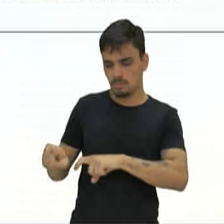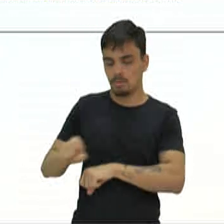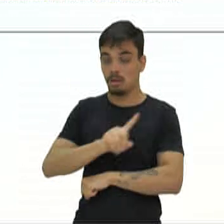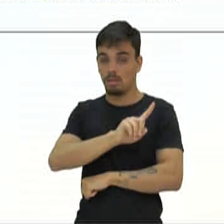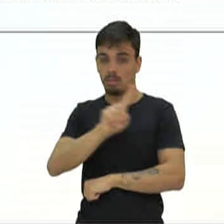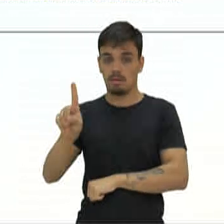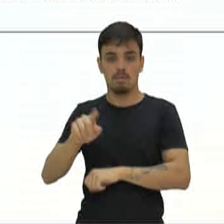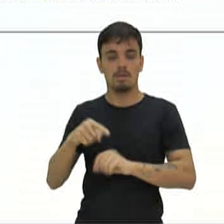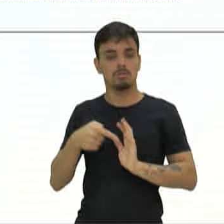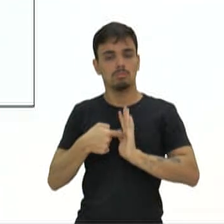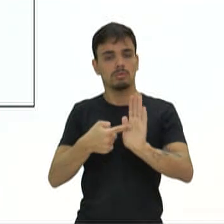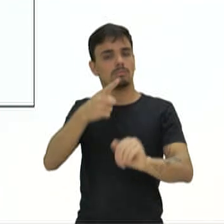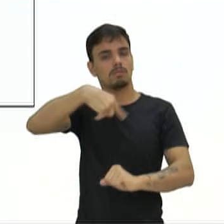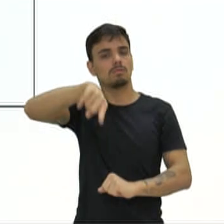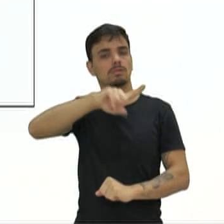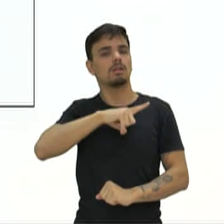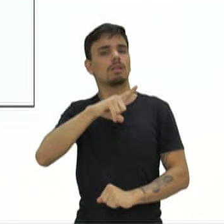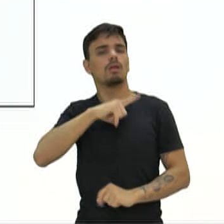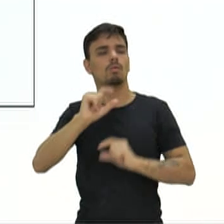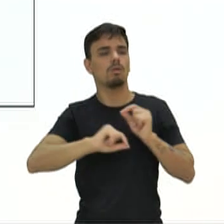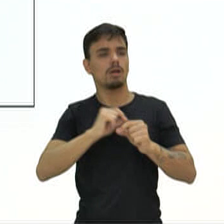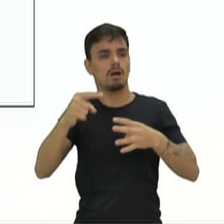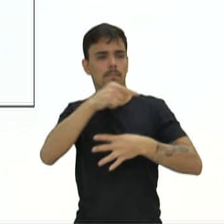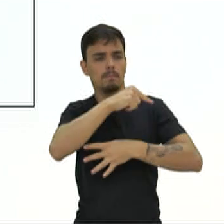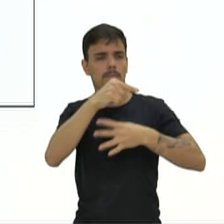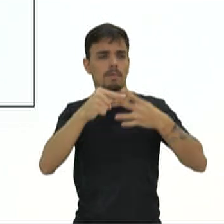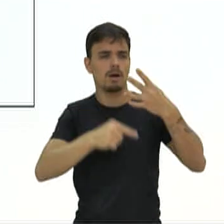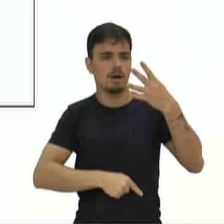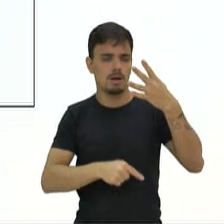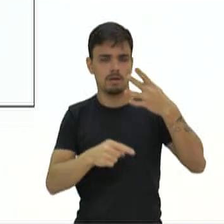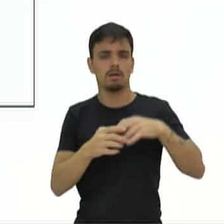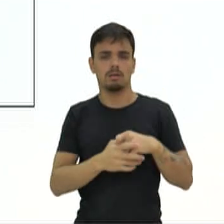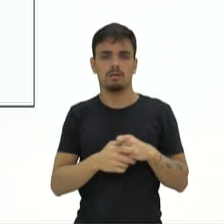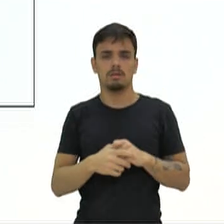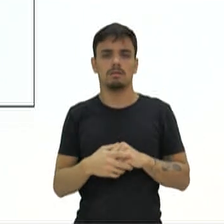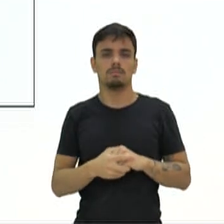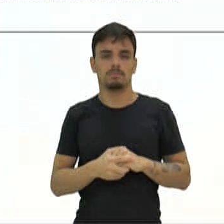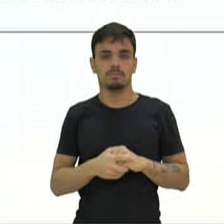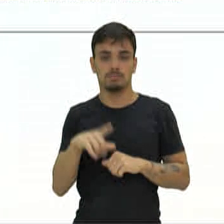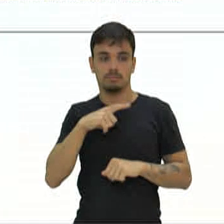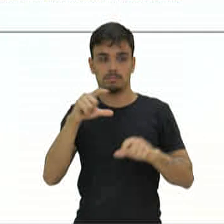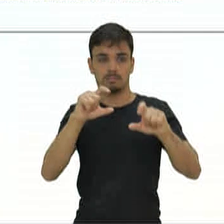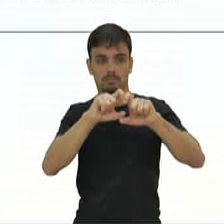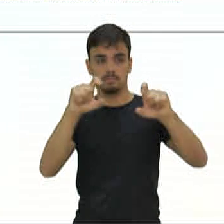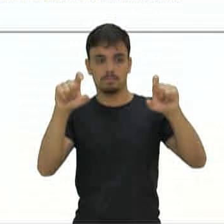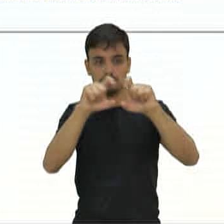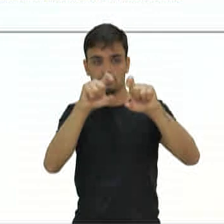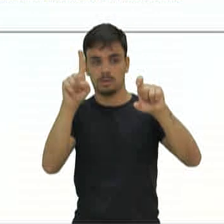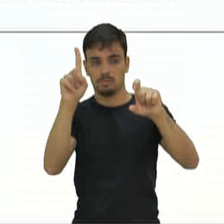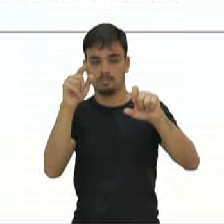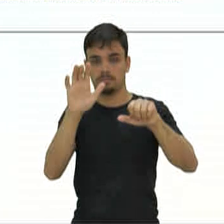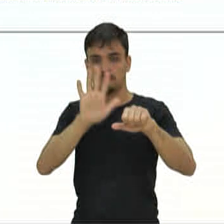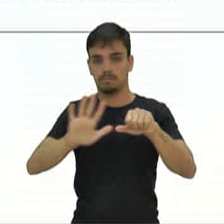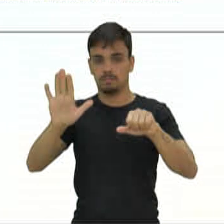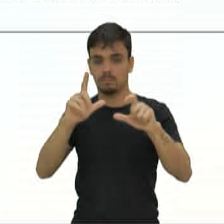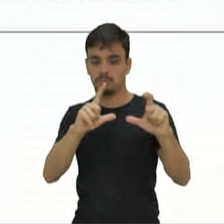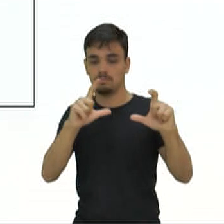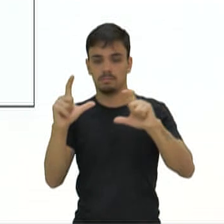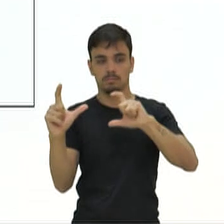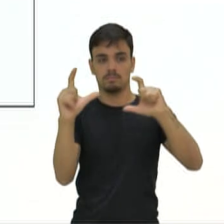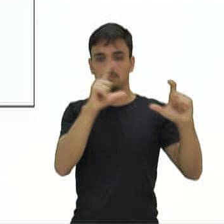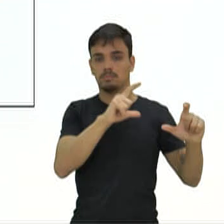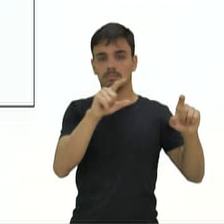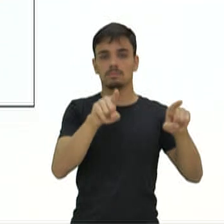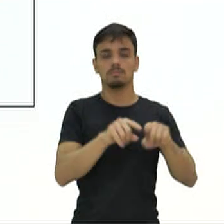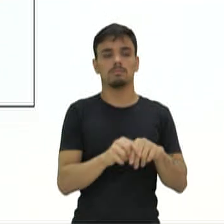estou mostrando isso para dizer para você que tem muita coisa. Aqui eu vou ampliar para você a legenda. Está aqui, ó, o mapinha. E nós temos